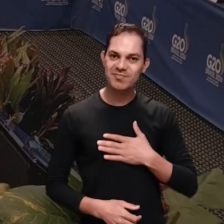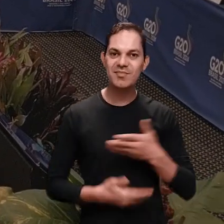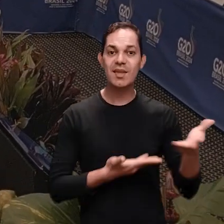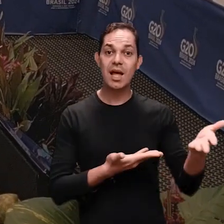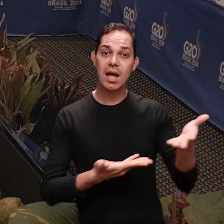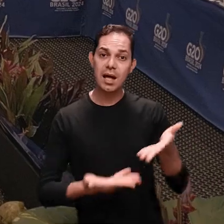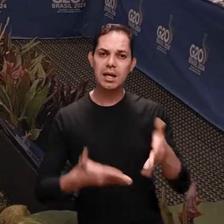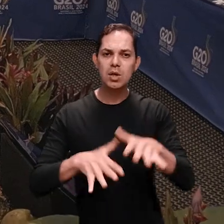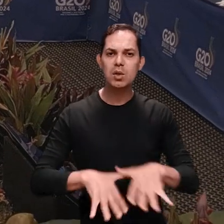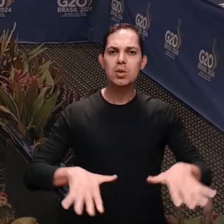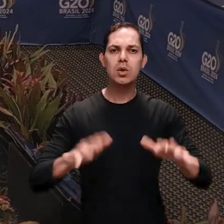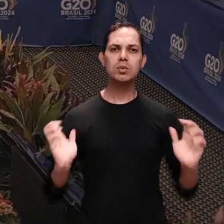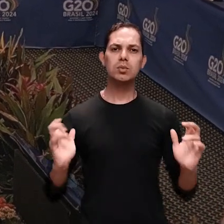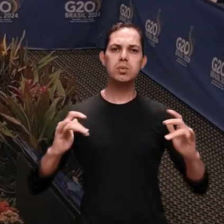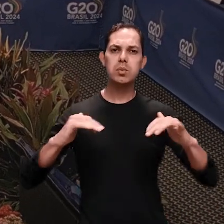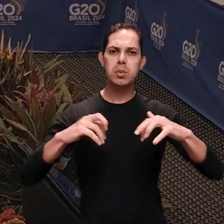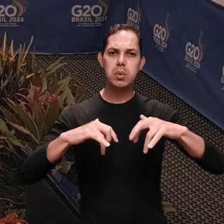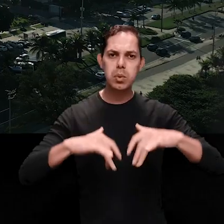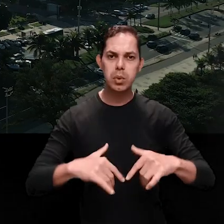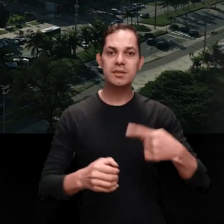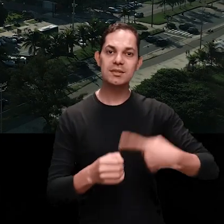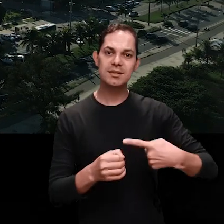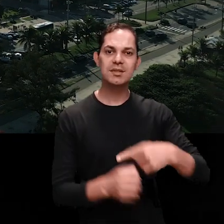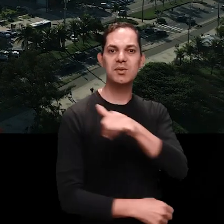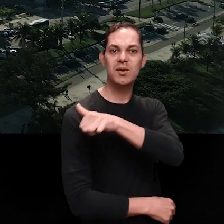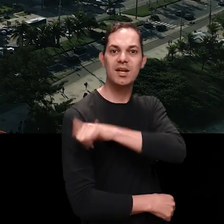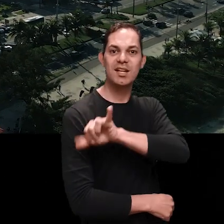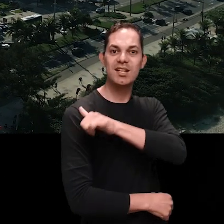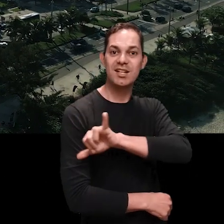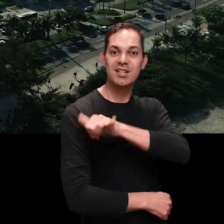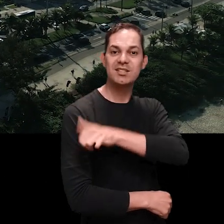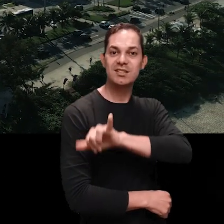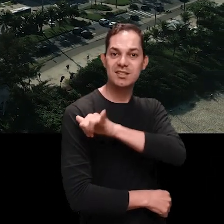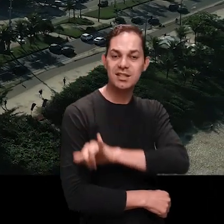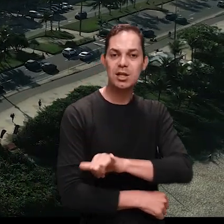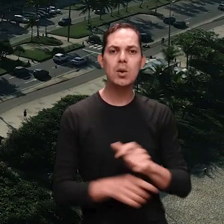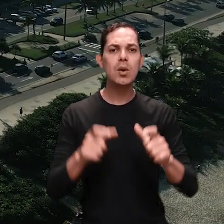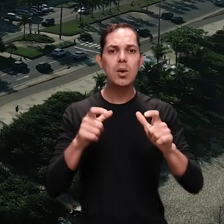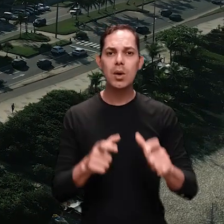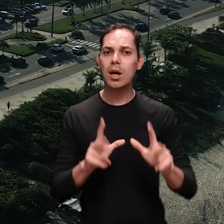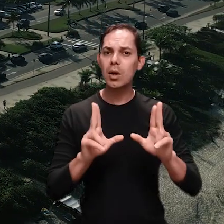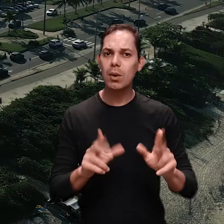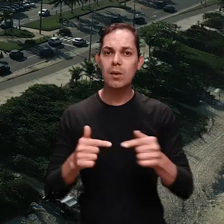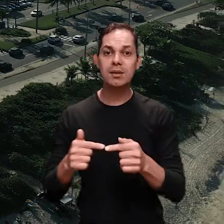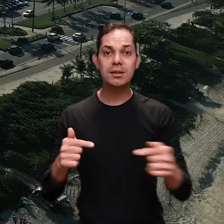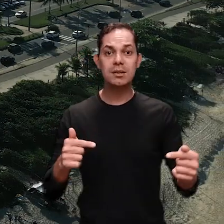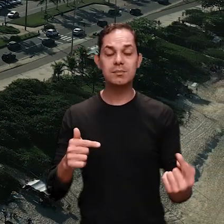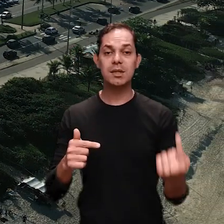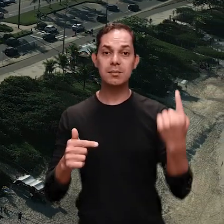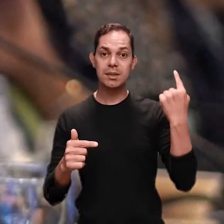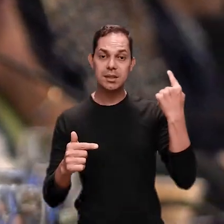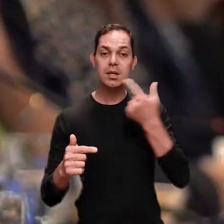satisfação que recebemos a todos vocês na cidade do Rio de Janeiro, mesmo local em